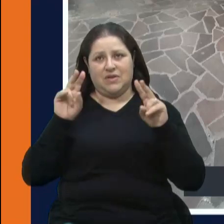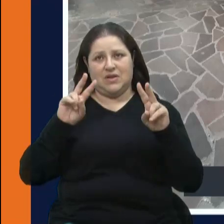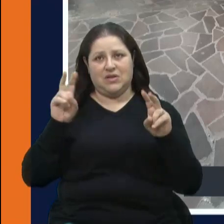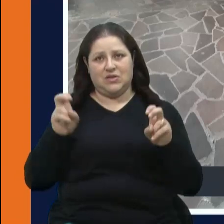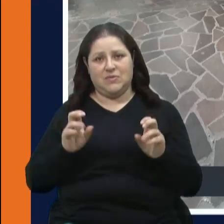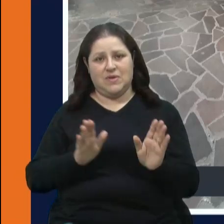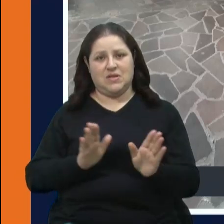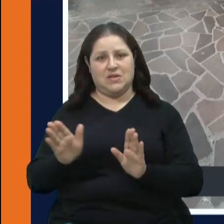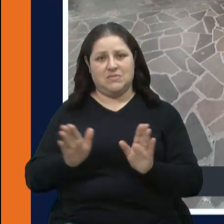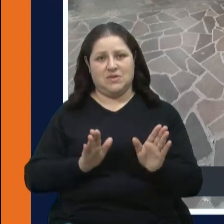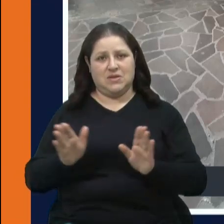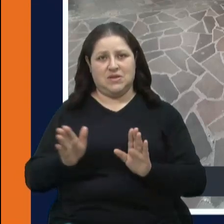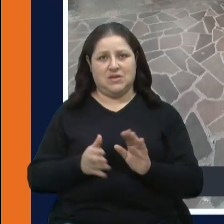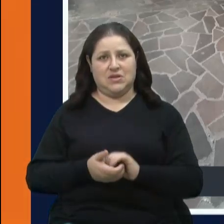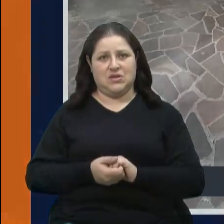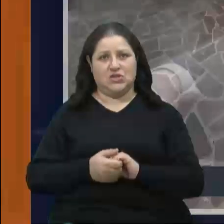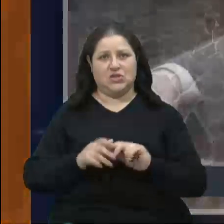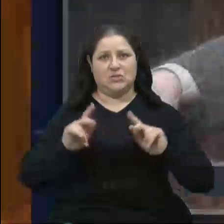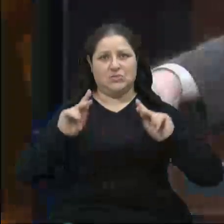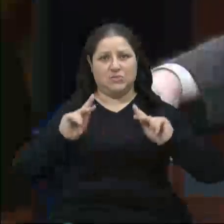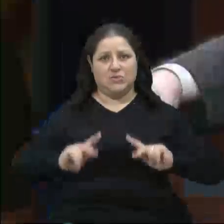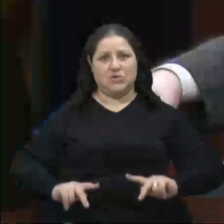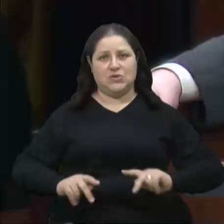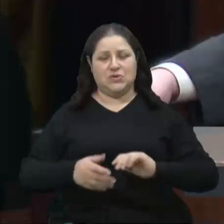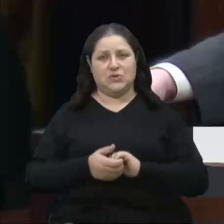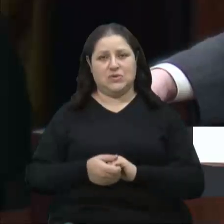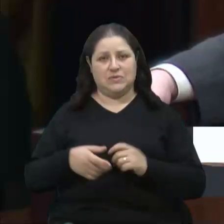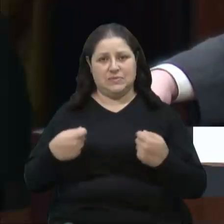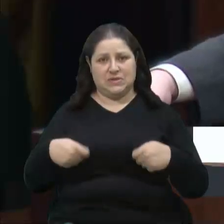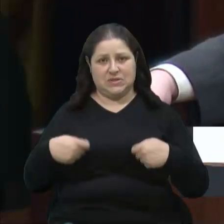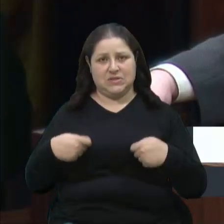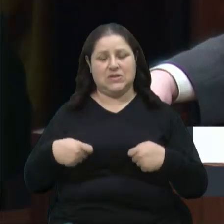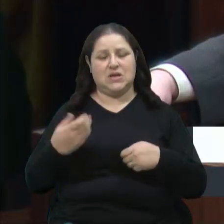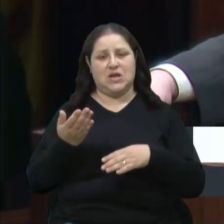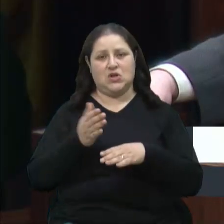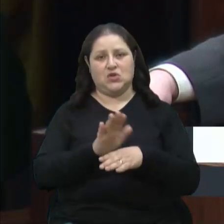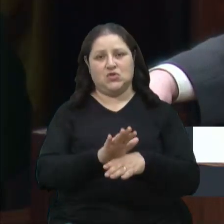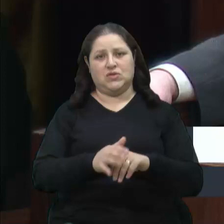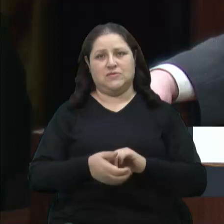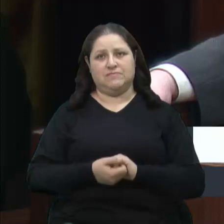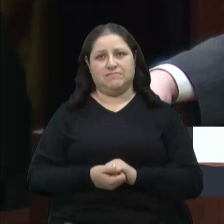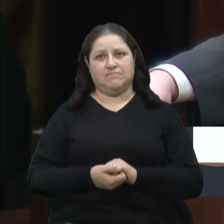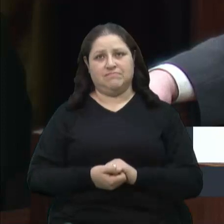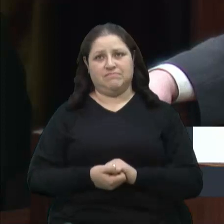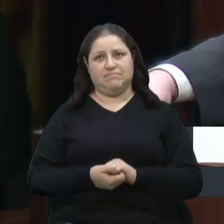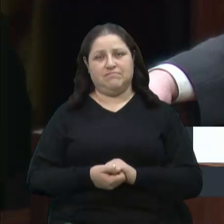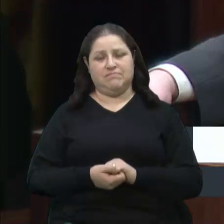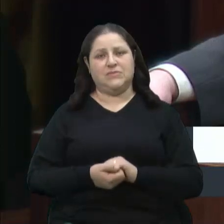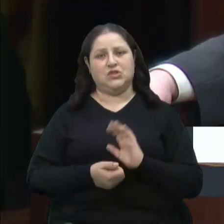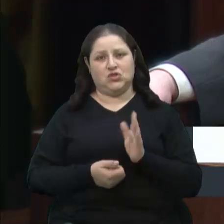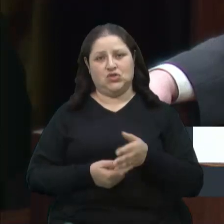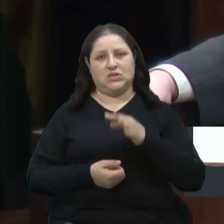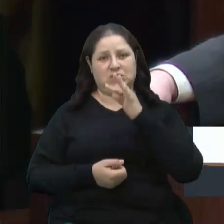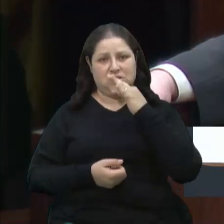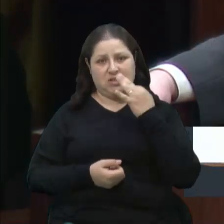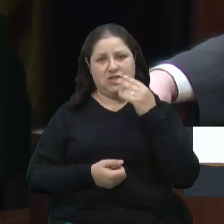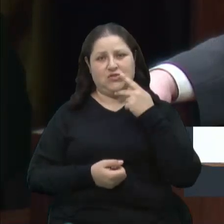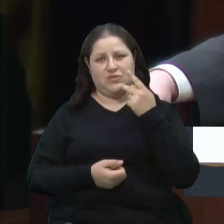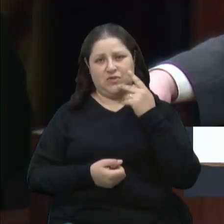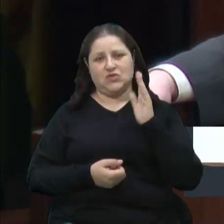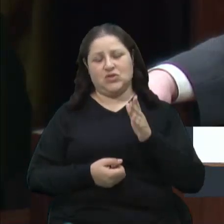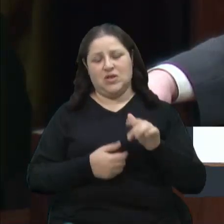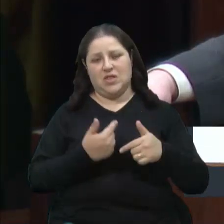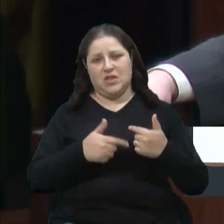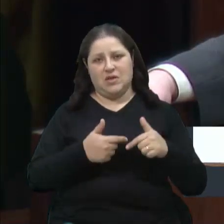de acessibilidade, né, para as pessoas que precisam de ajuda, como a vereadora Tati falou, trabalha